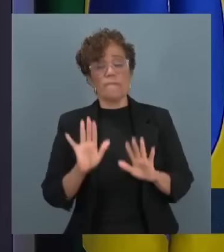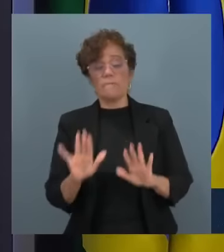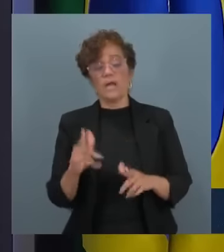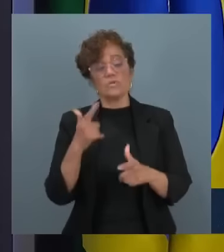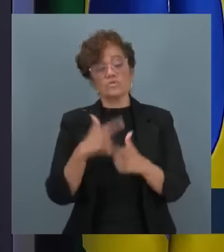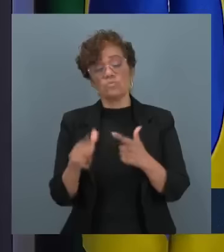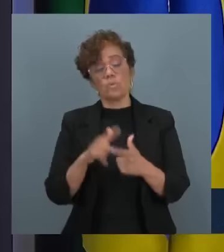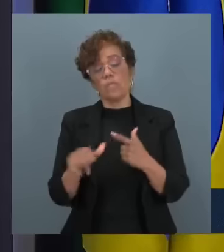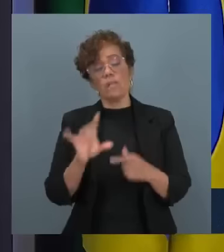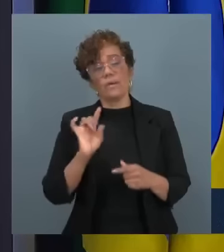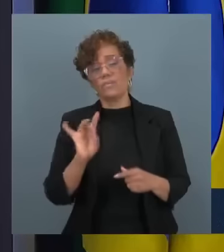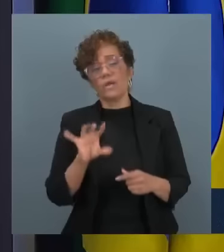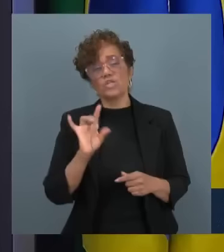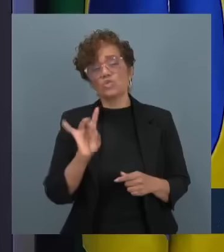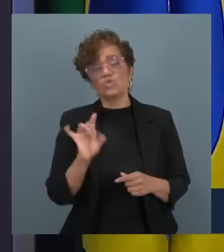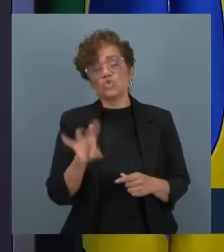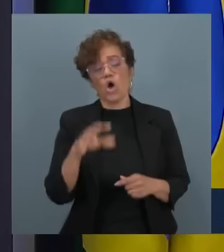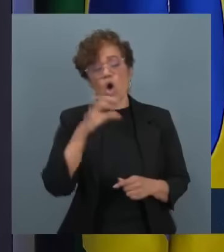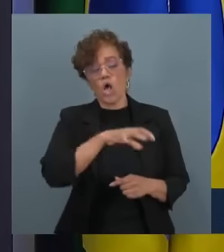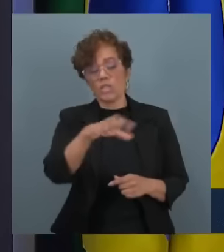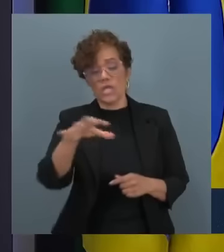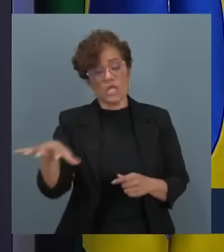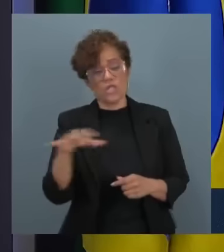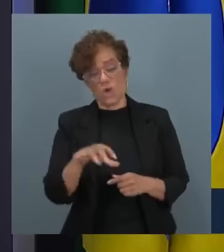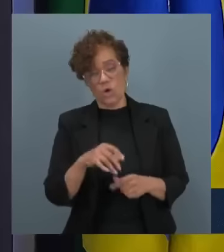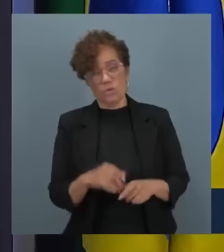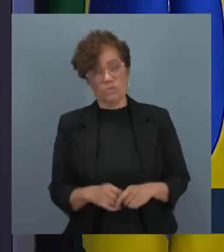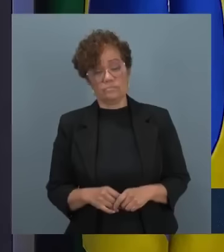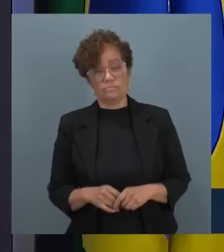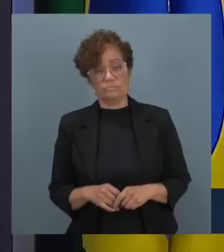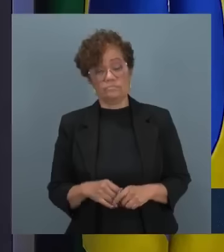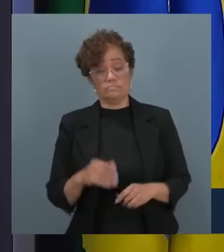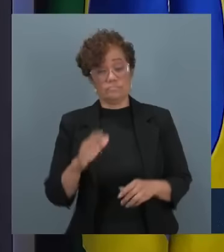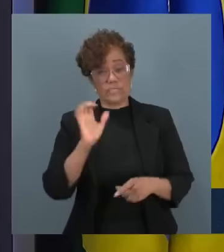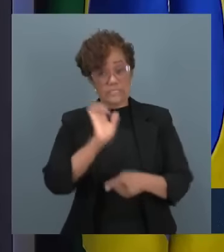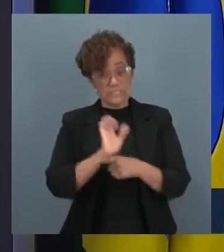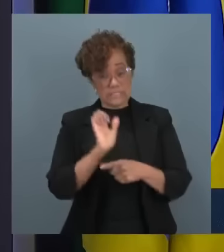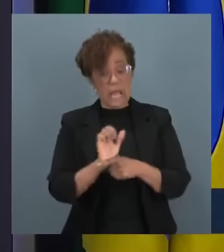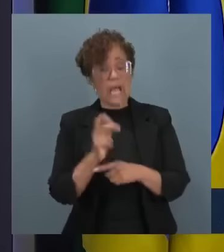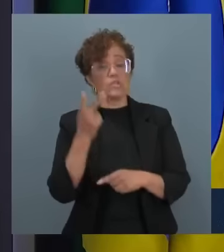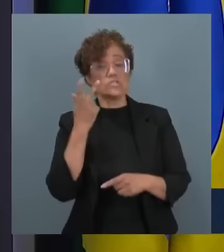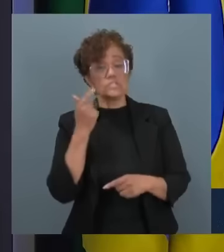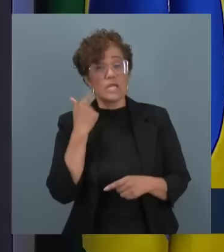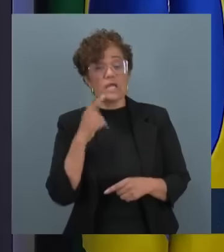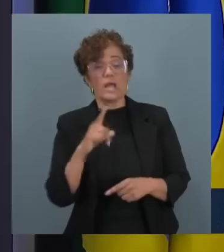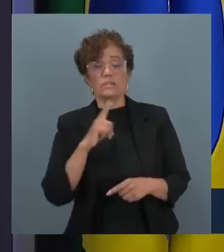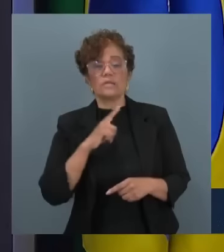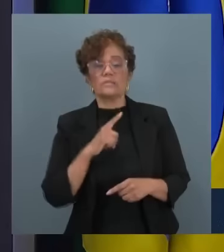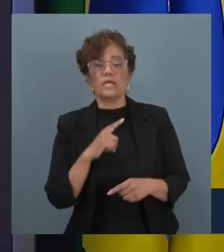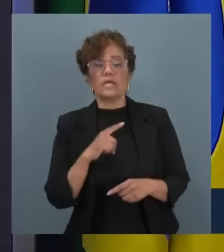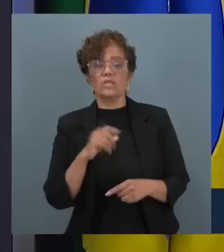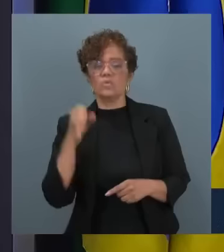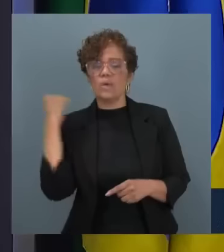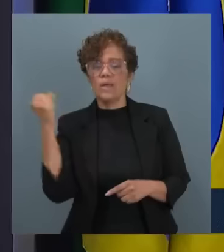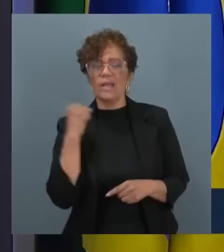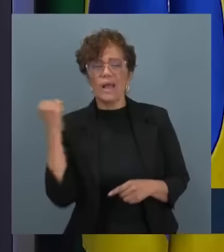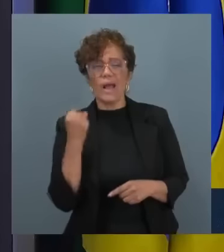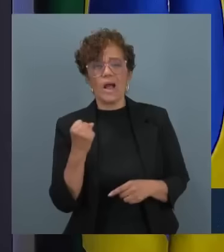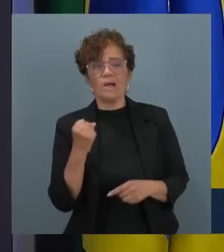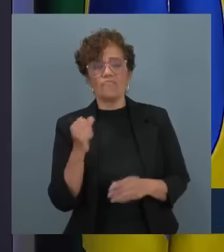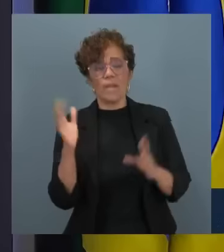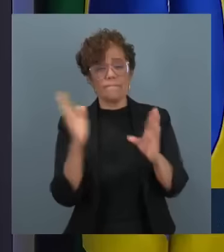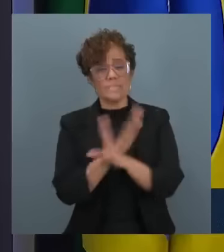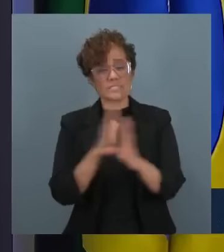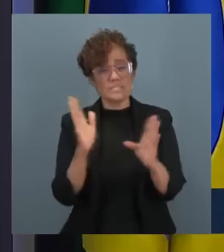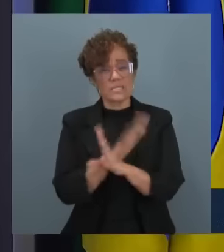se limita ao território e às expulsões. No meu Ceará, estamos assistindo a um avanço de um fenômeno gravíssimo, a